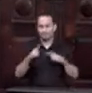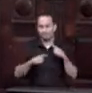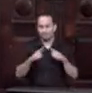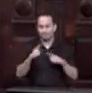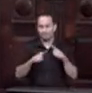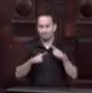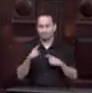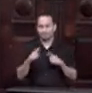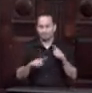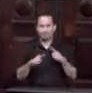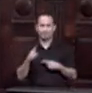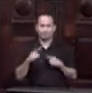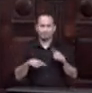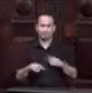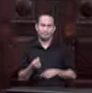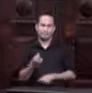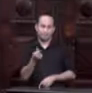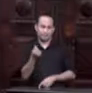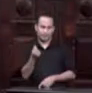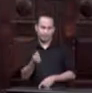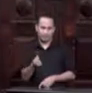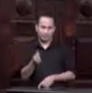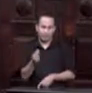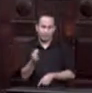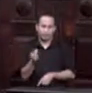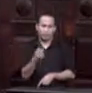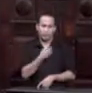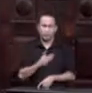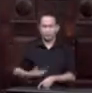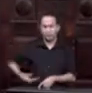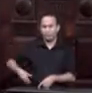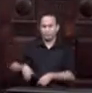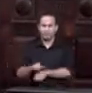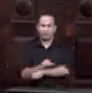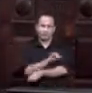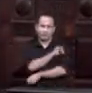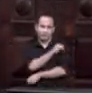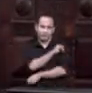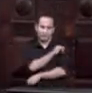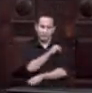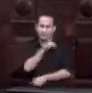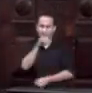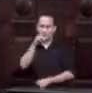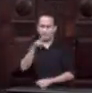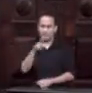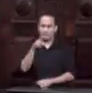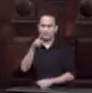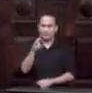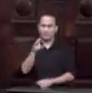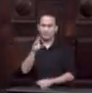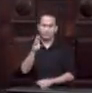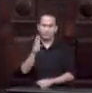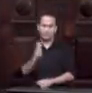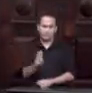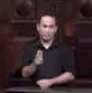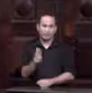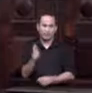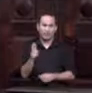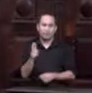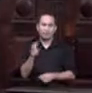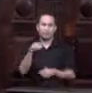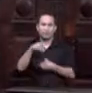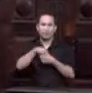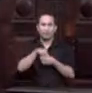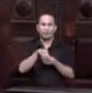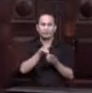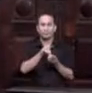orçamento do governo do Estado do Rio de Janeiro. PCdoB vota contra esse projeto